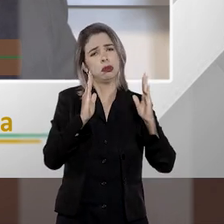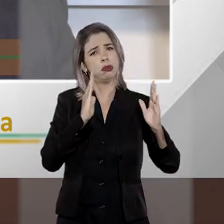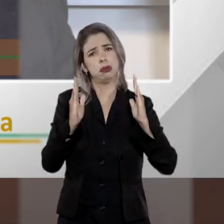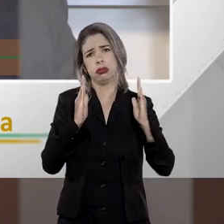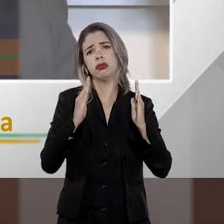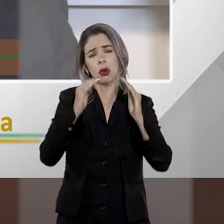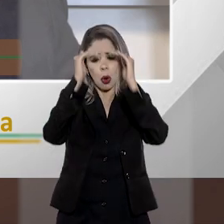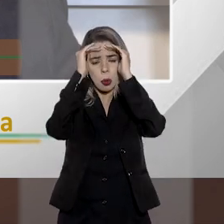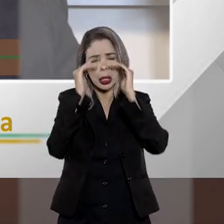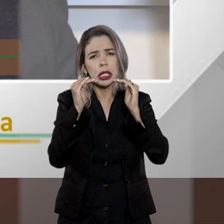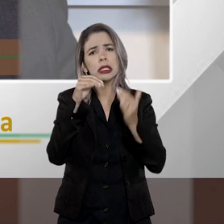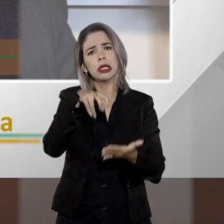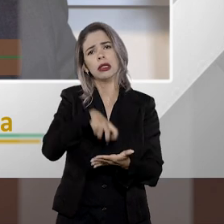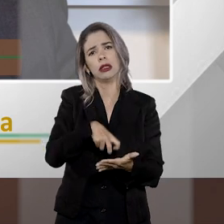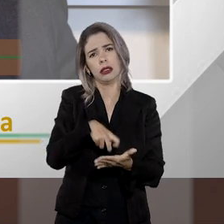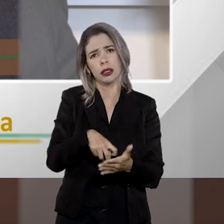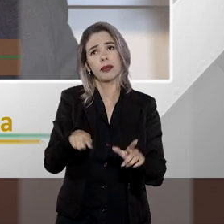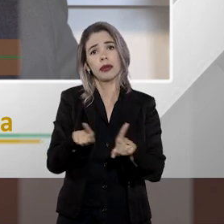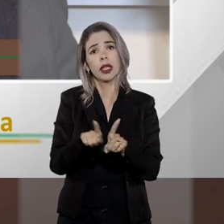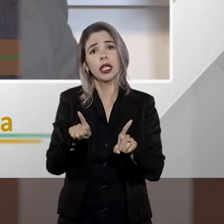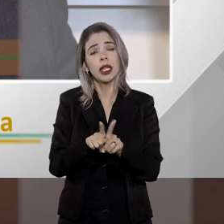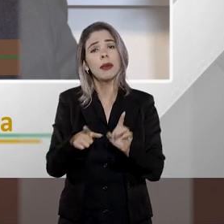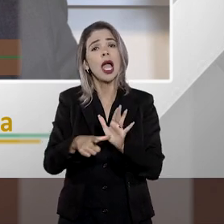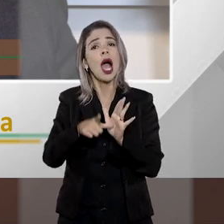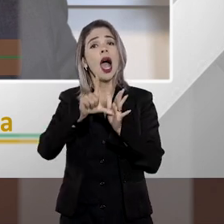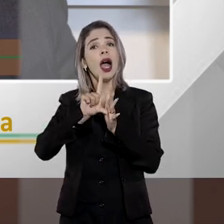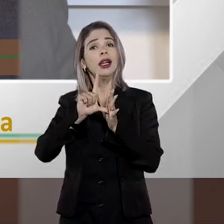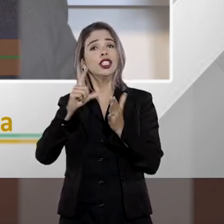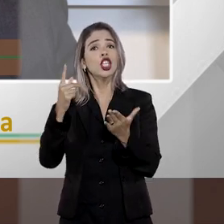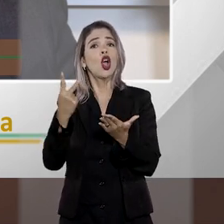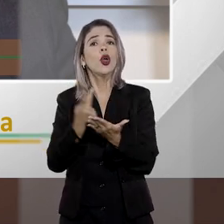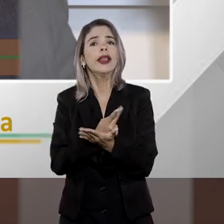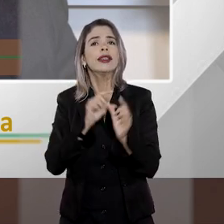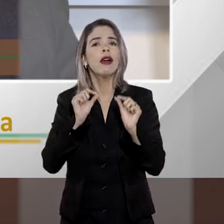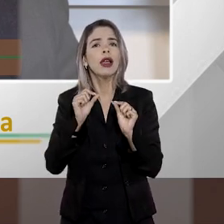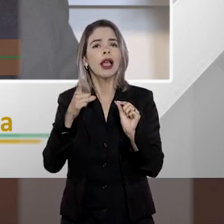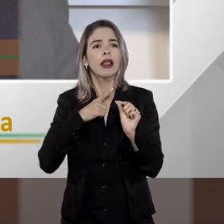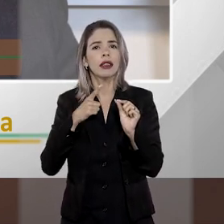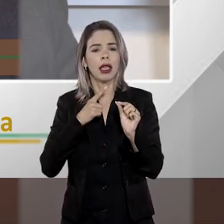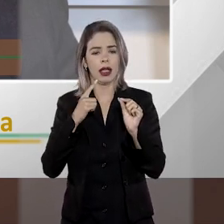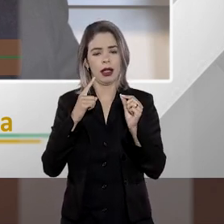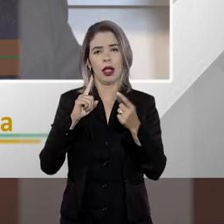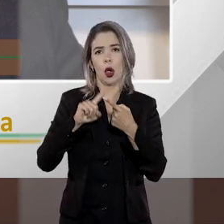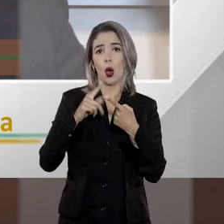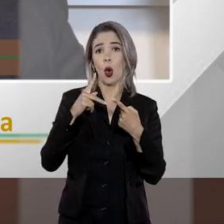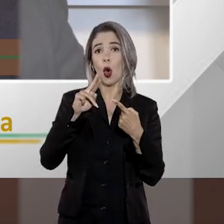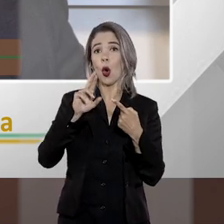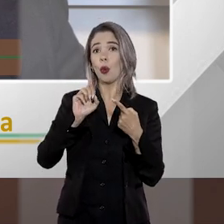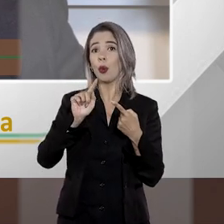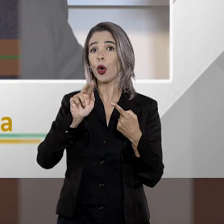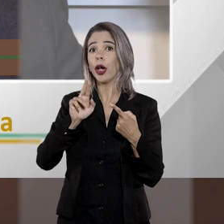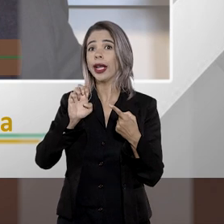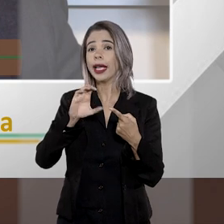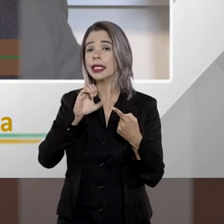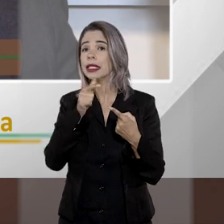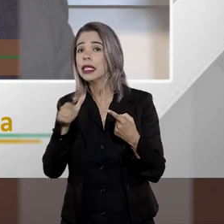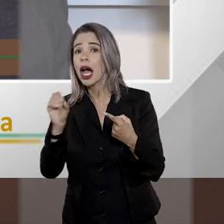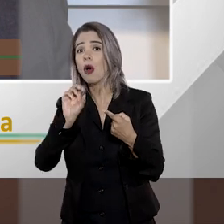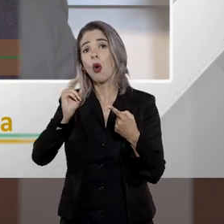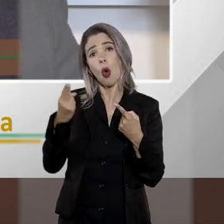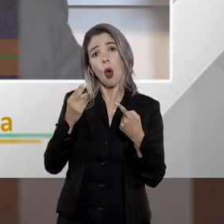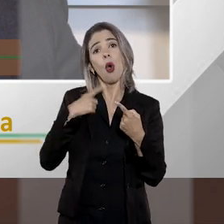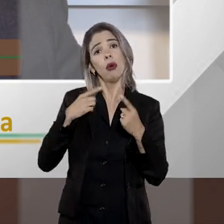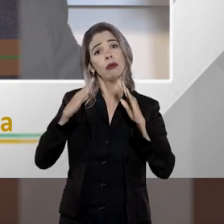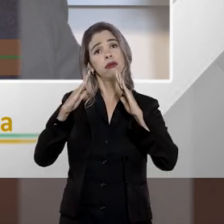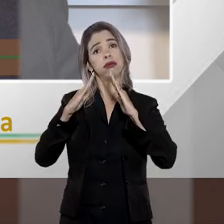execução da sua pena e antes mesmo de obtenção de qualquer benefício, como, por exemplo, de progressão de regime ou de saídas.